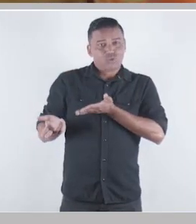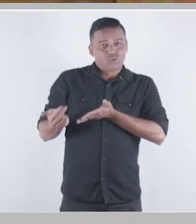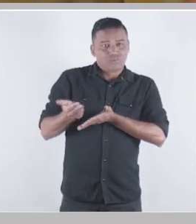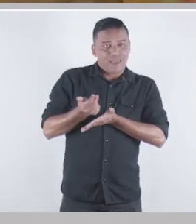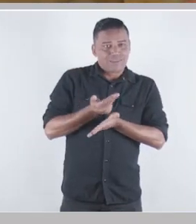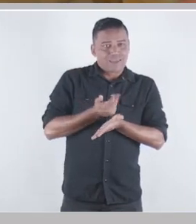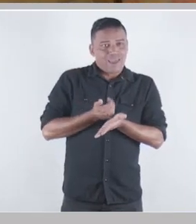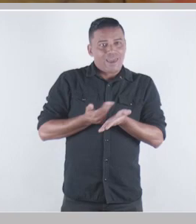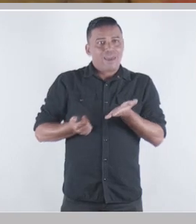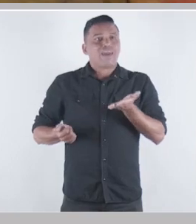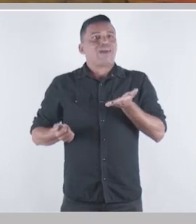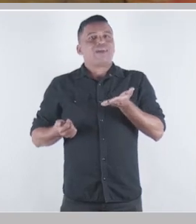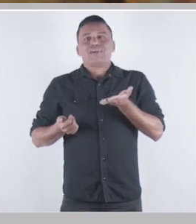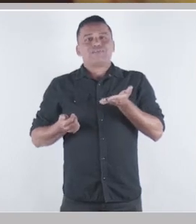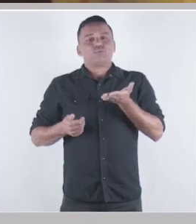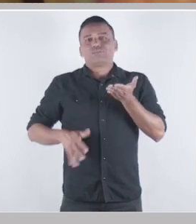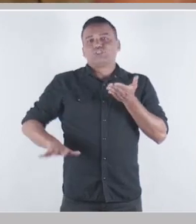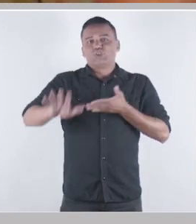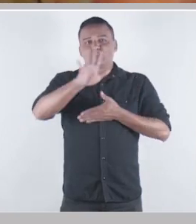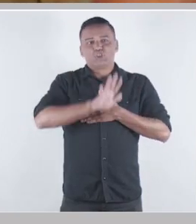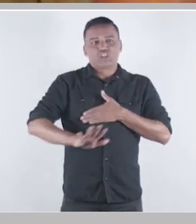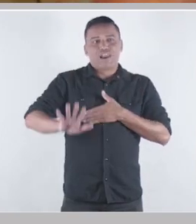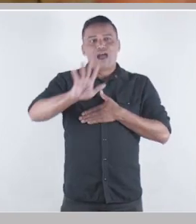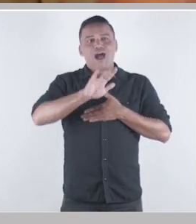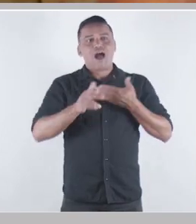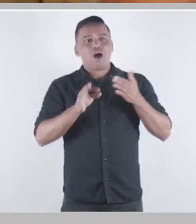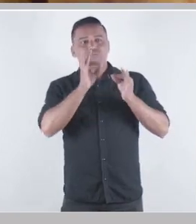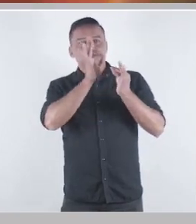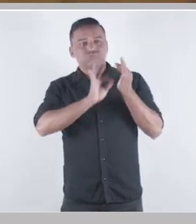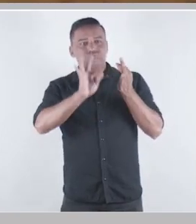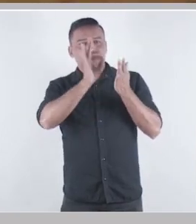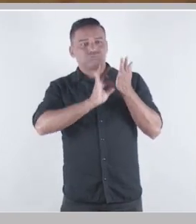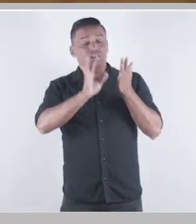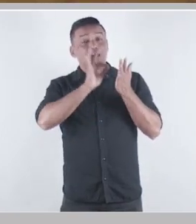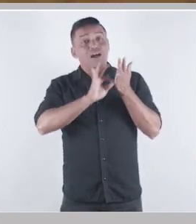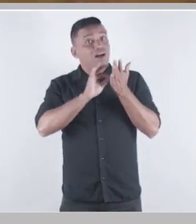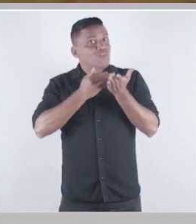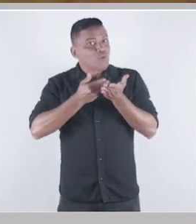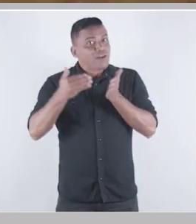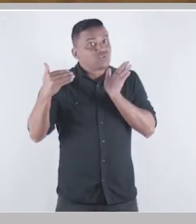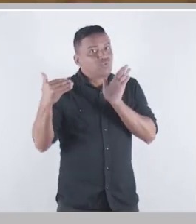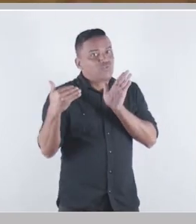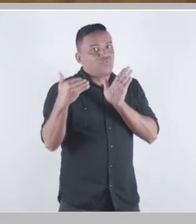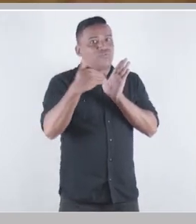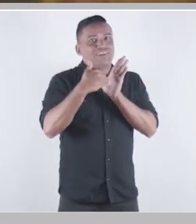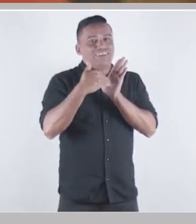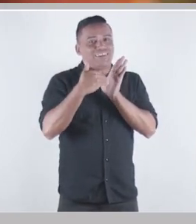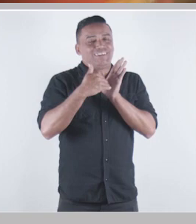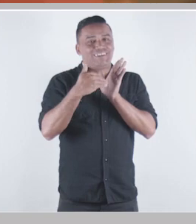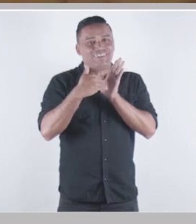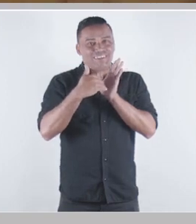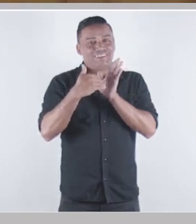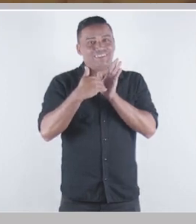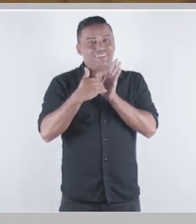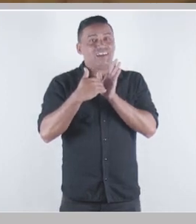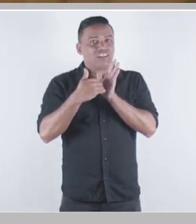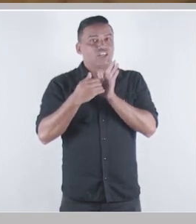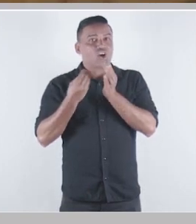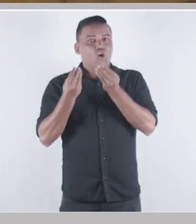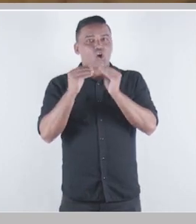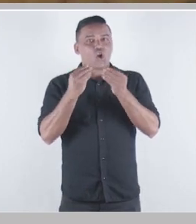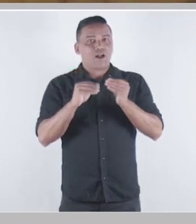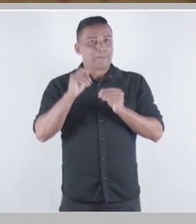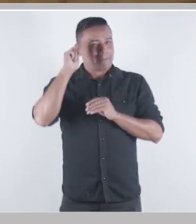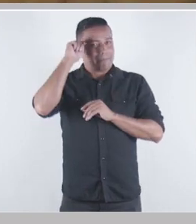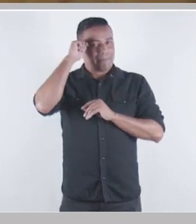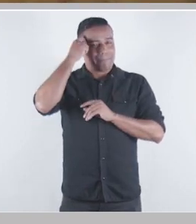as linhas gerais, aí eu começo a partir para uma finalização, assim. Eu já gosto de colocar os pretos, porque como